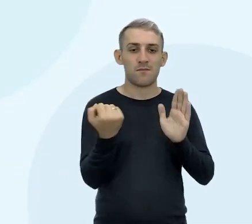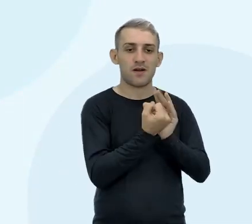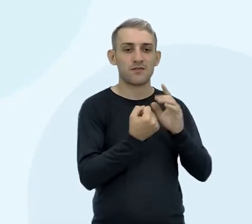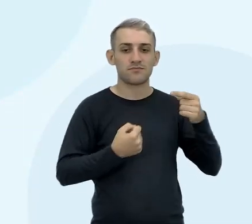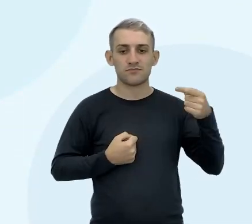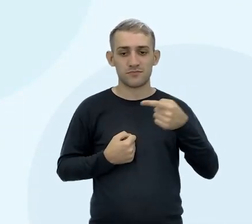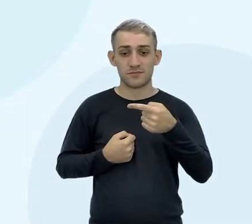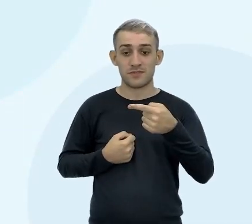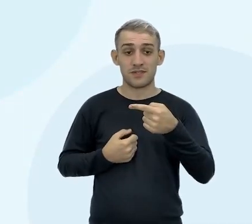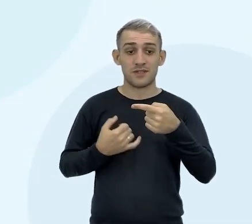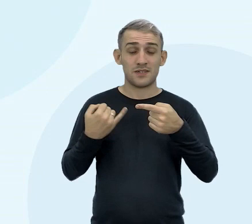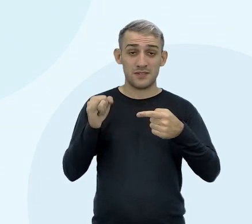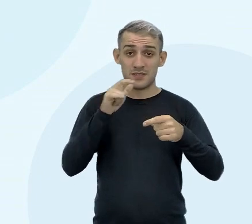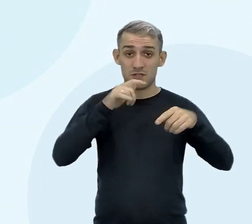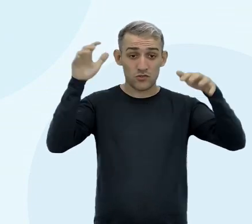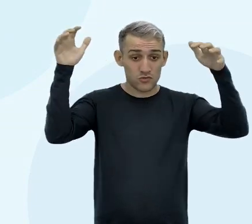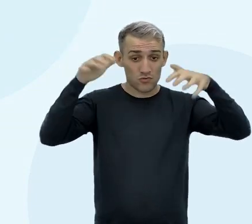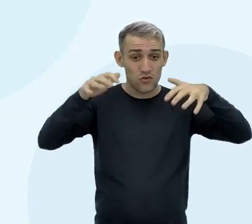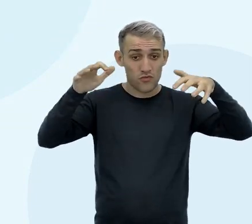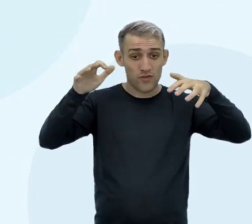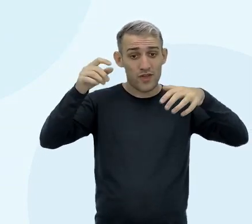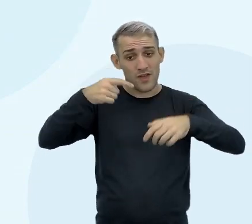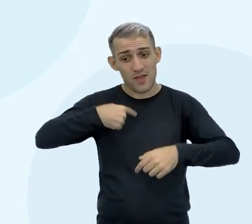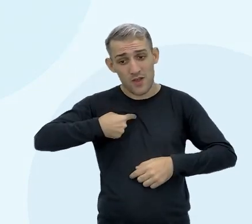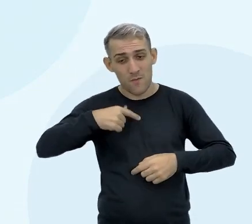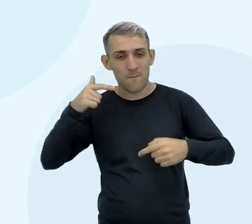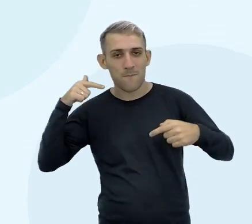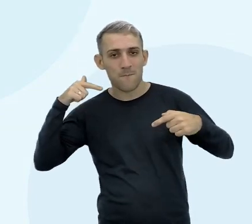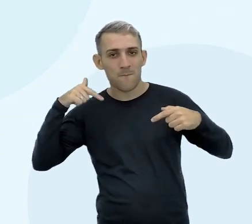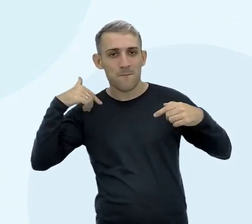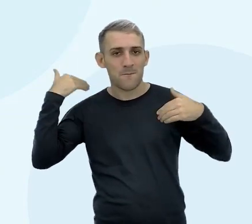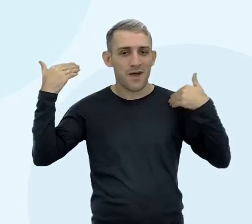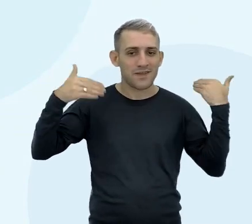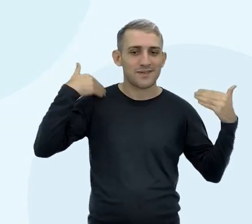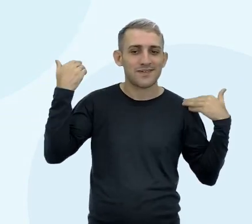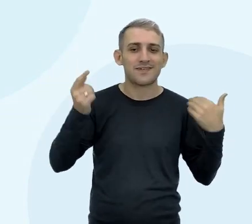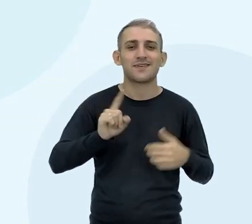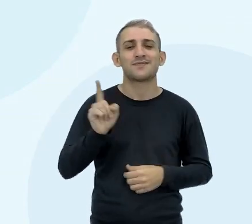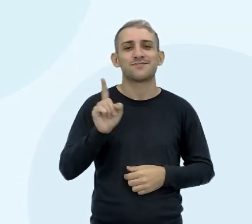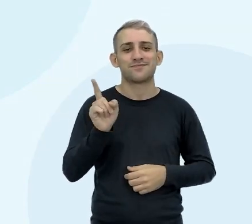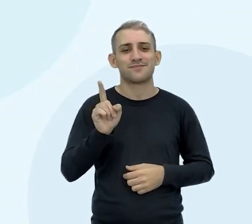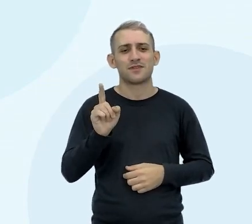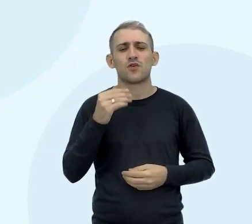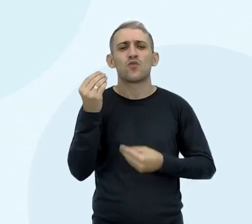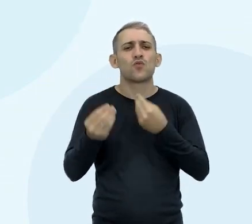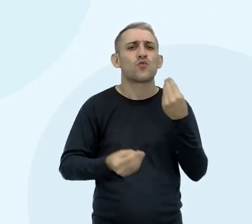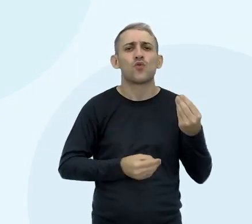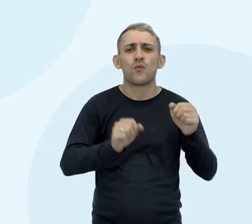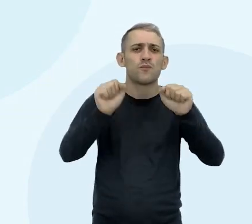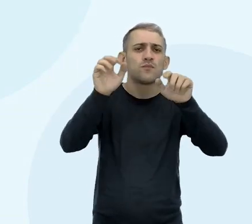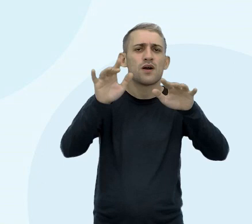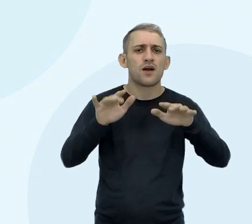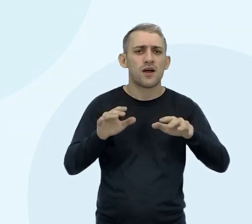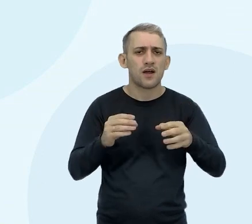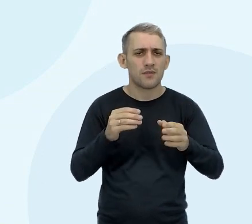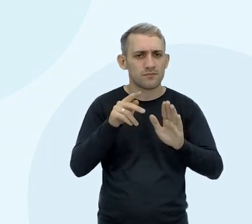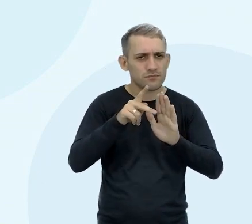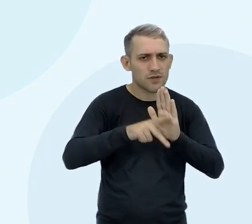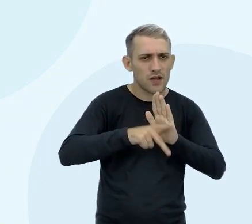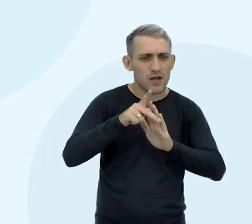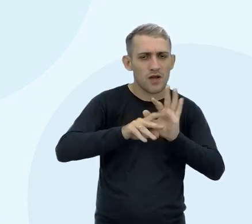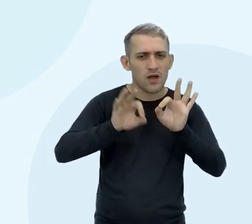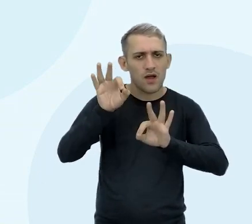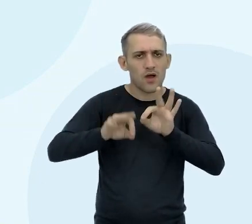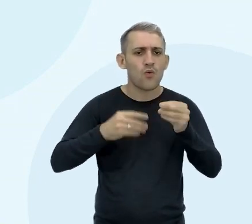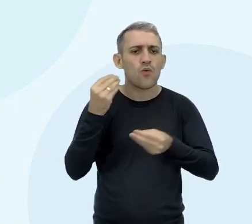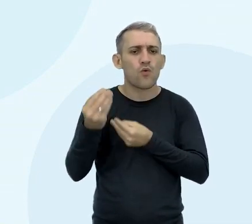Se chover, então não irei ao passeio. Né? Como é que a gente escreve isso numa programação qualquer? Né?